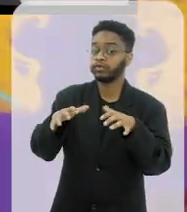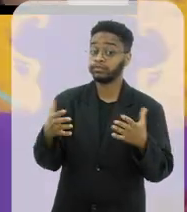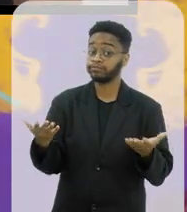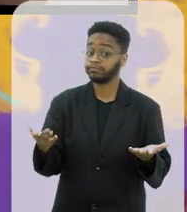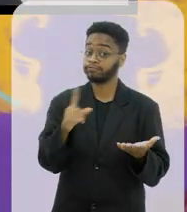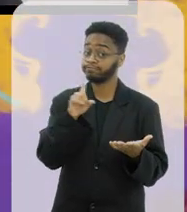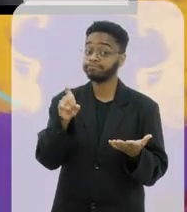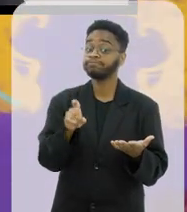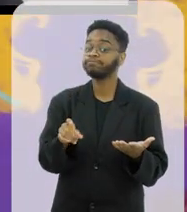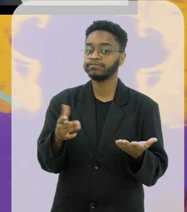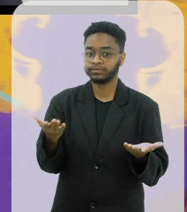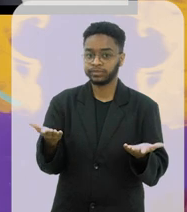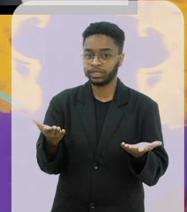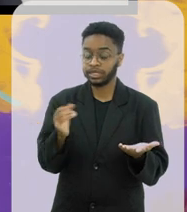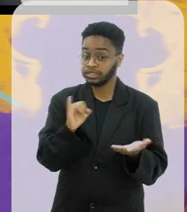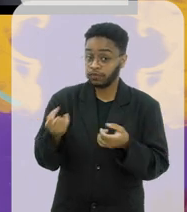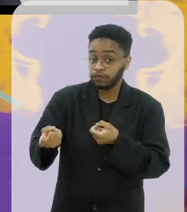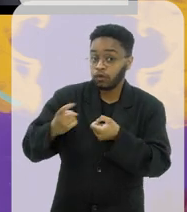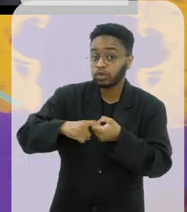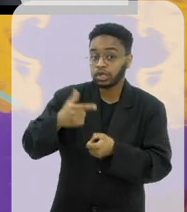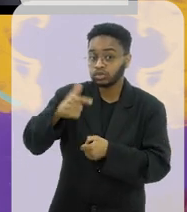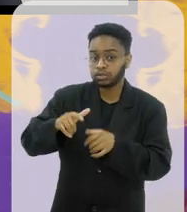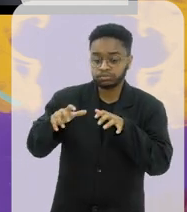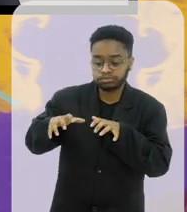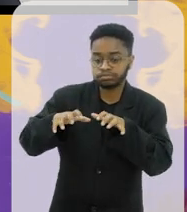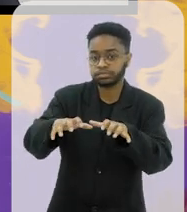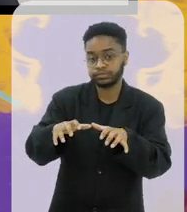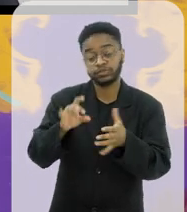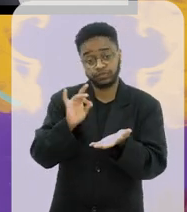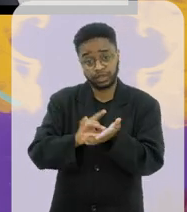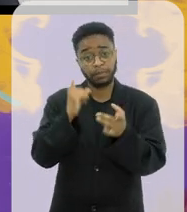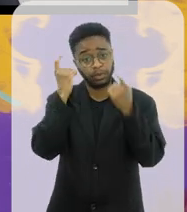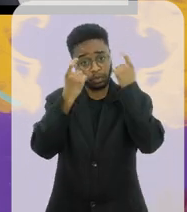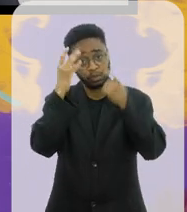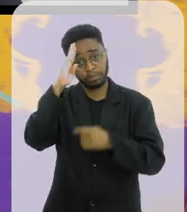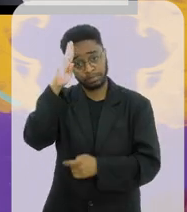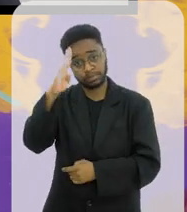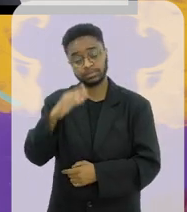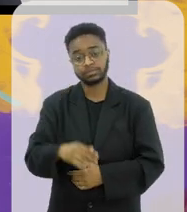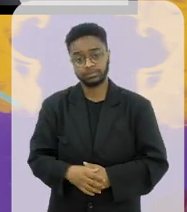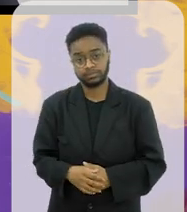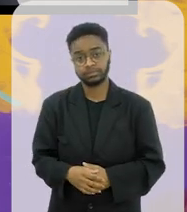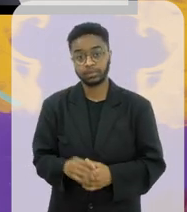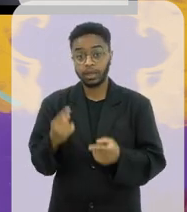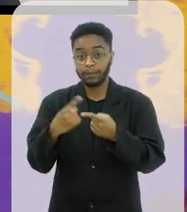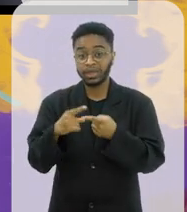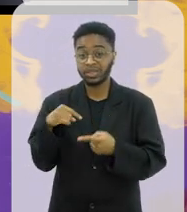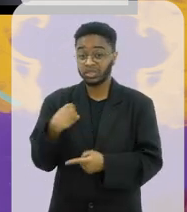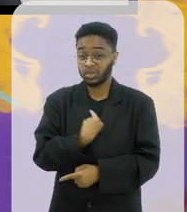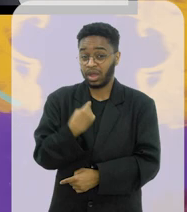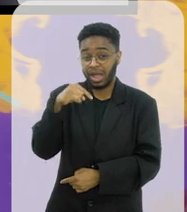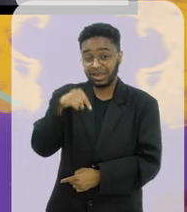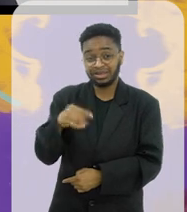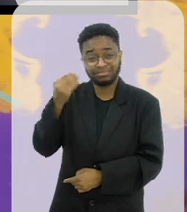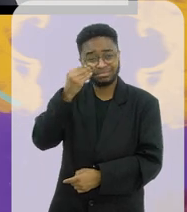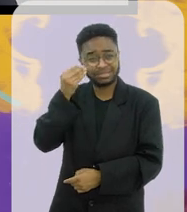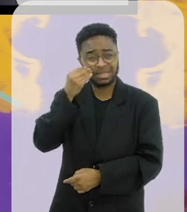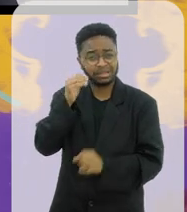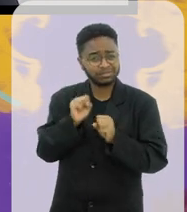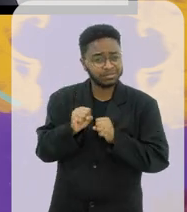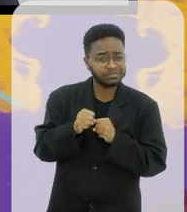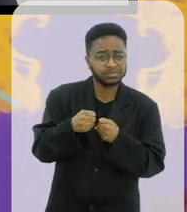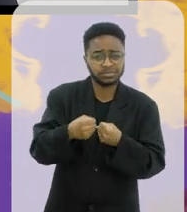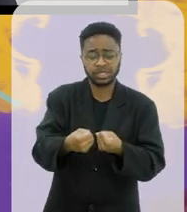normalmente, se voltar essa é a a chuva, preocupação, Rui. Essa é a Essa é a grande maior preocupação. preocupação. Nós Pois estamos é. aqui, cara, fazendo de tudo, em todas